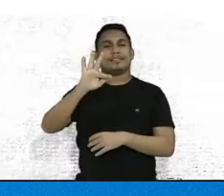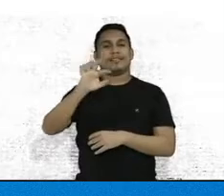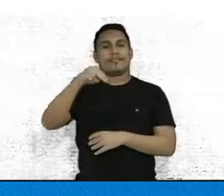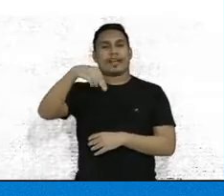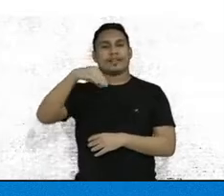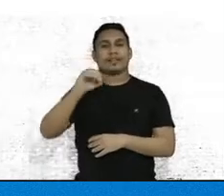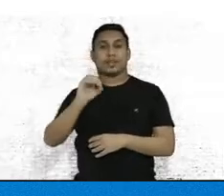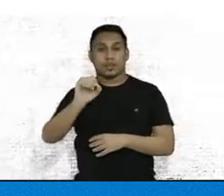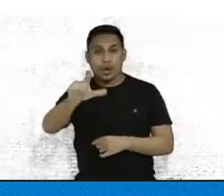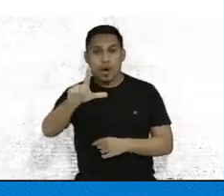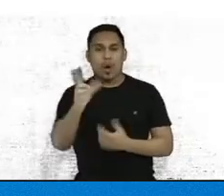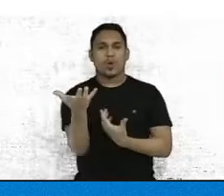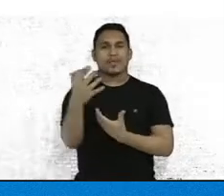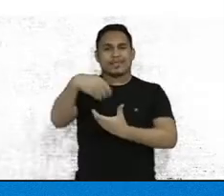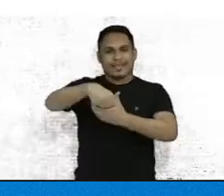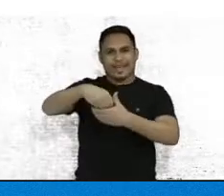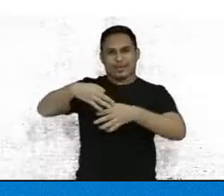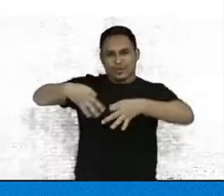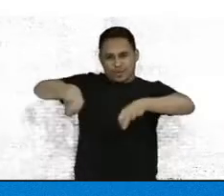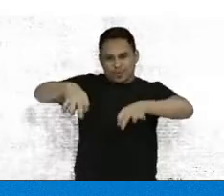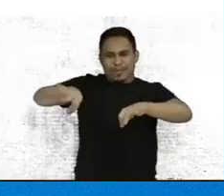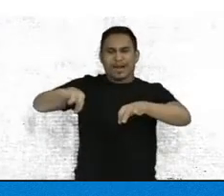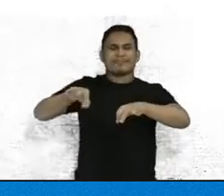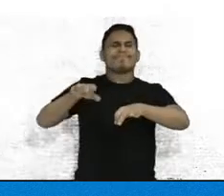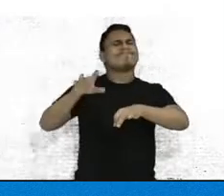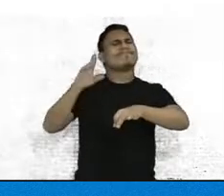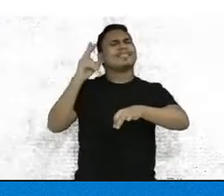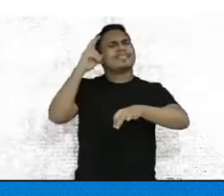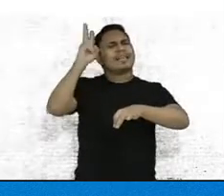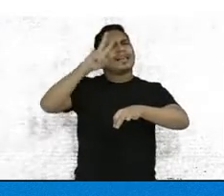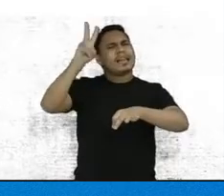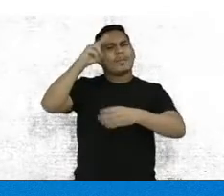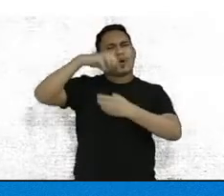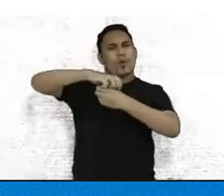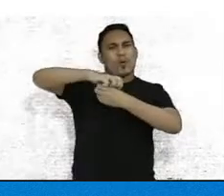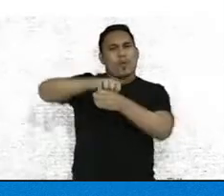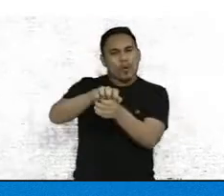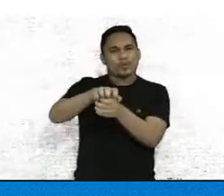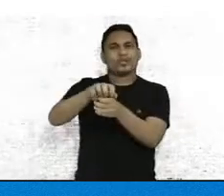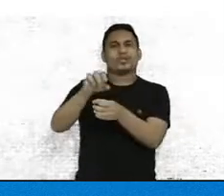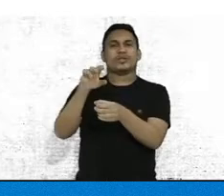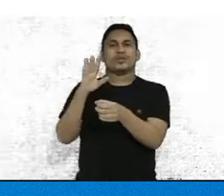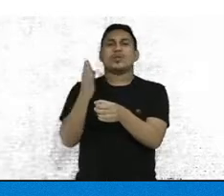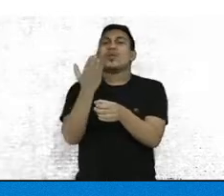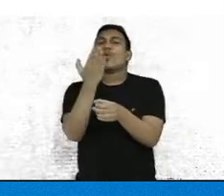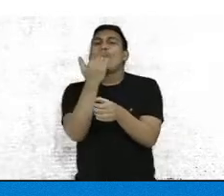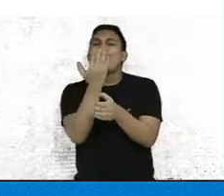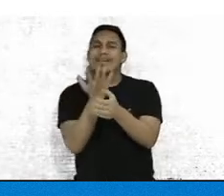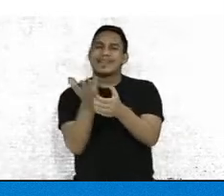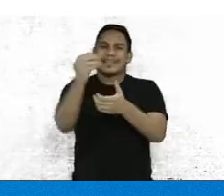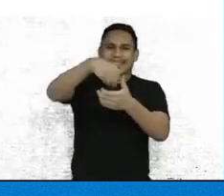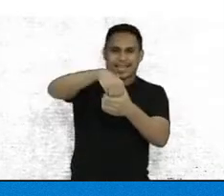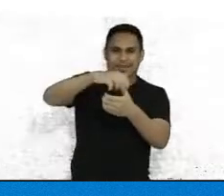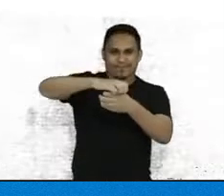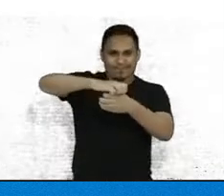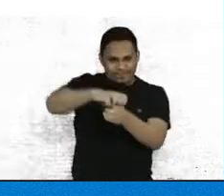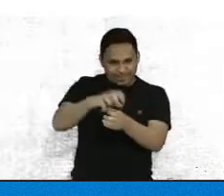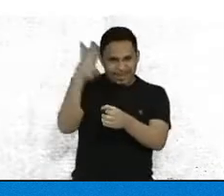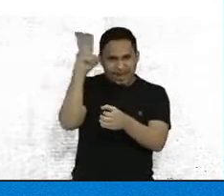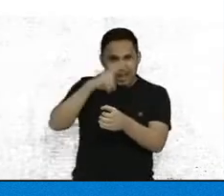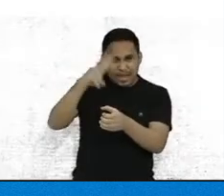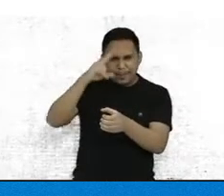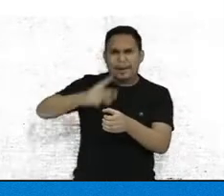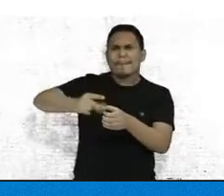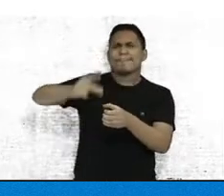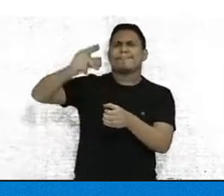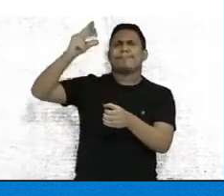nos plásticos, sabe aqueles potinhos que a gente usa para armazenar alimento na cozinha, antigamente faziam parte da composição